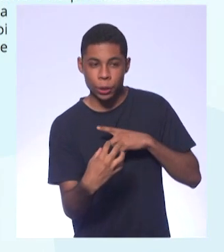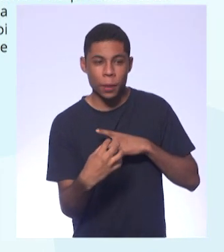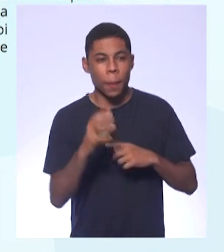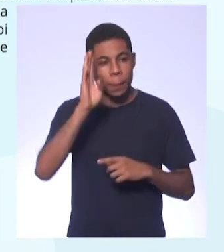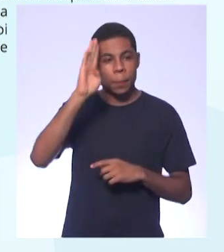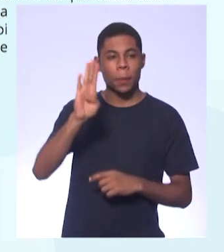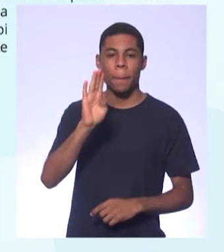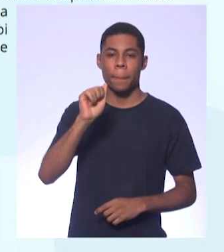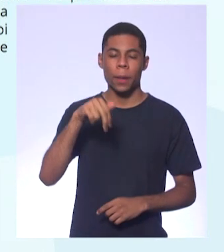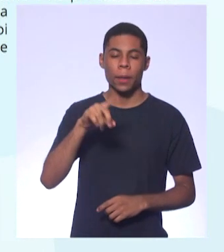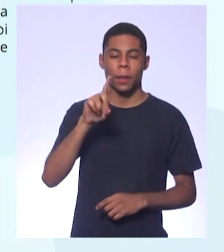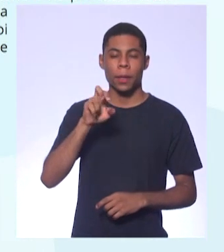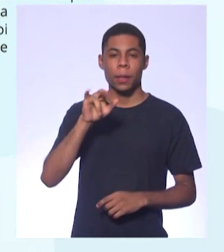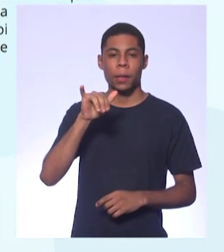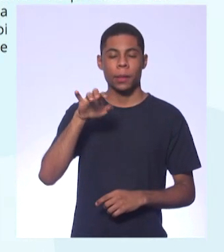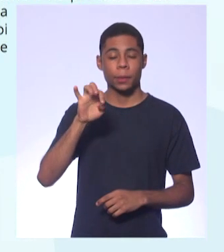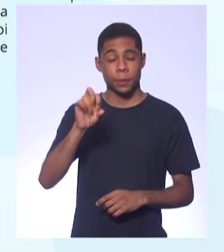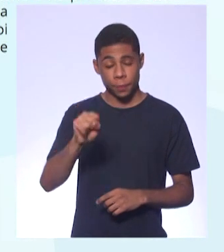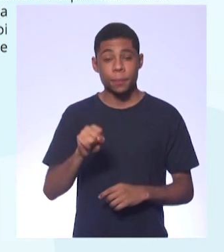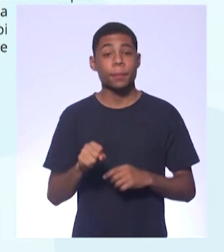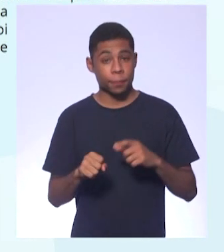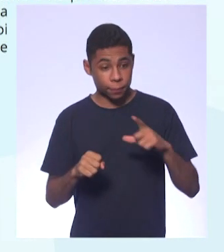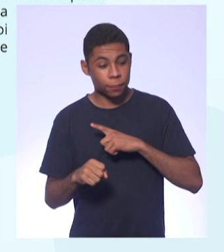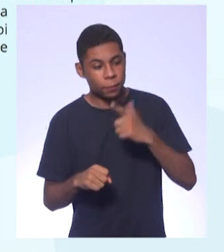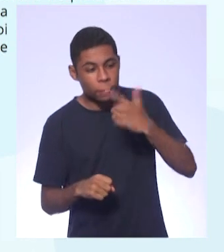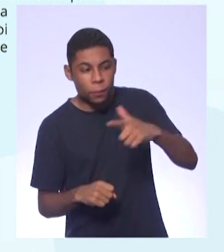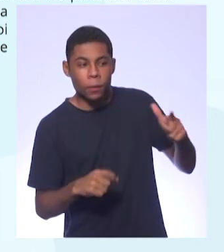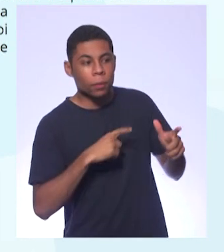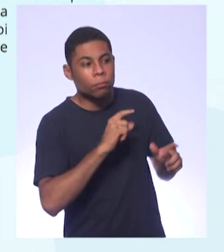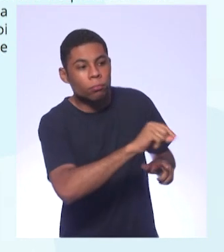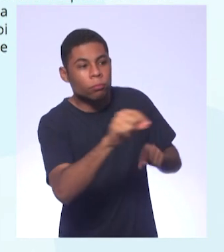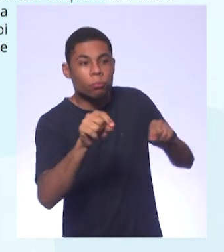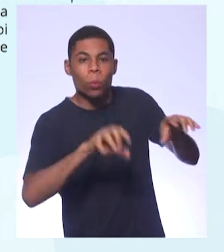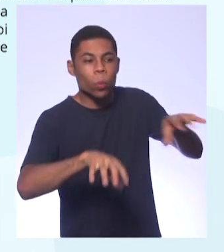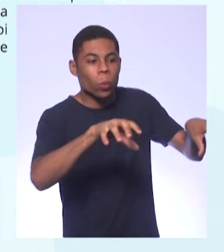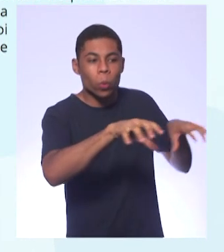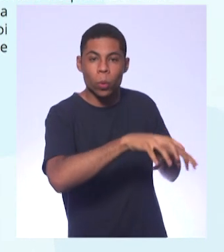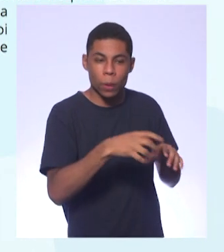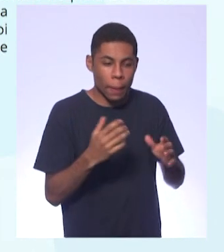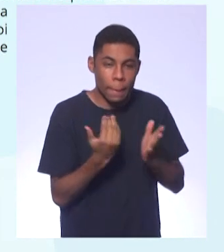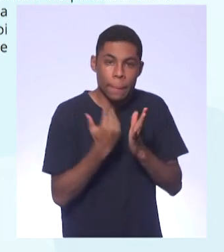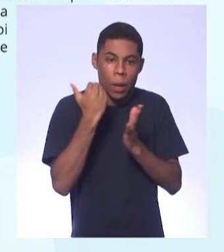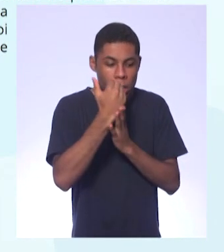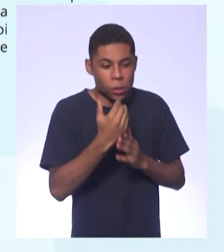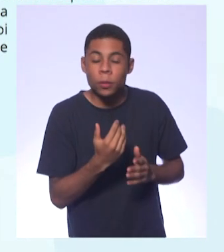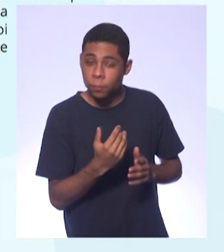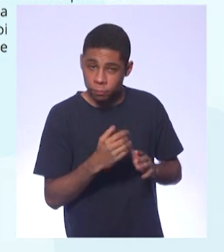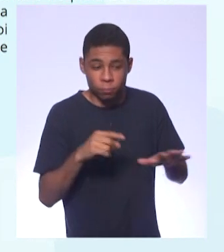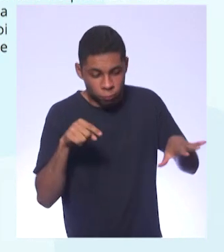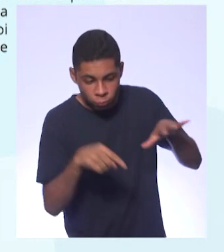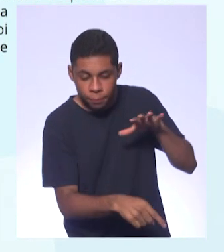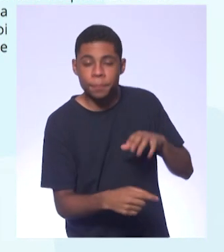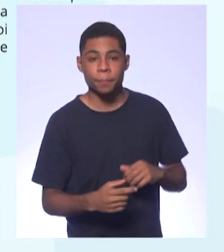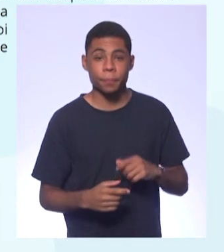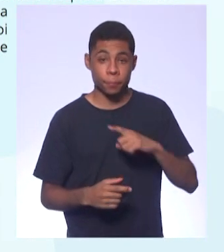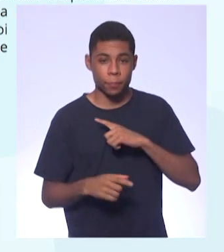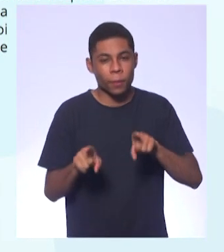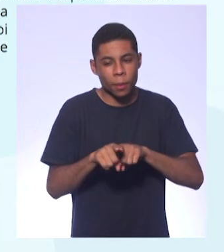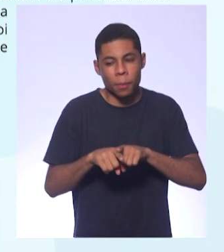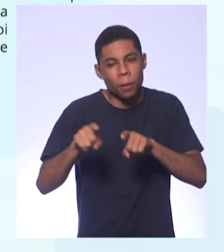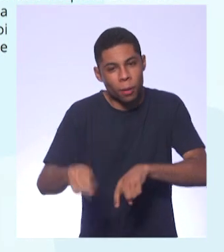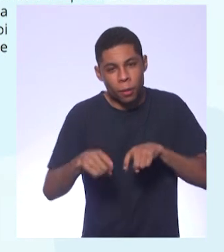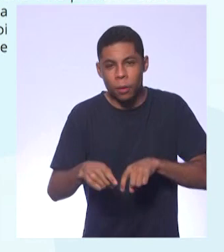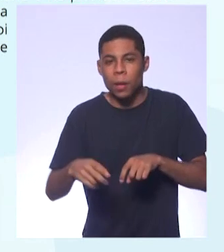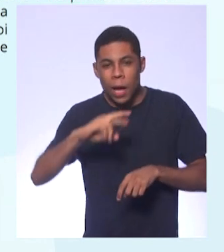bandeirantes, a qual se subordinaram outros centros produtores, notadamente os do açúcar e os pecuaristas. A formação